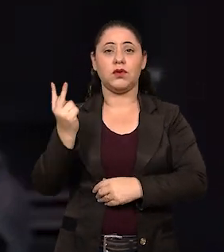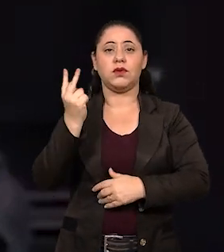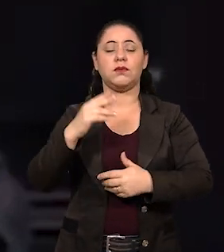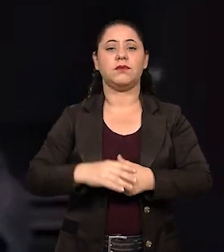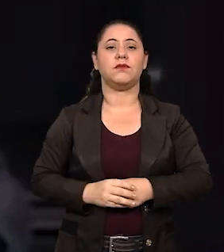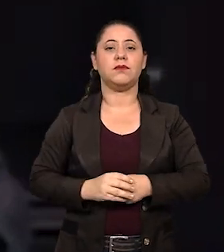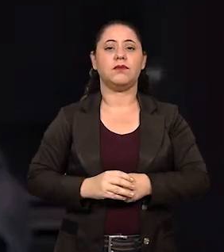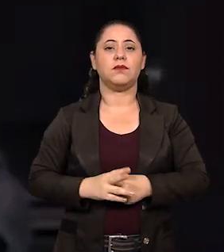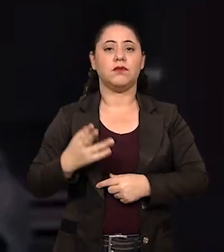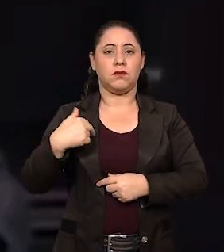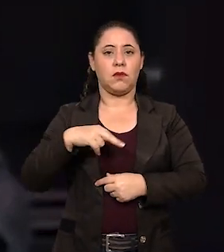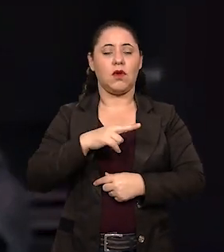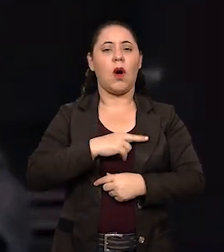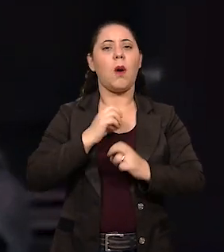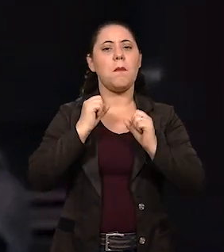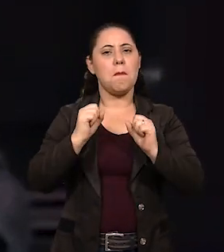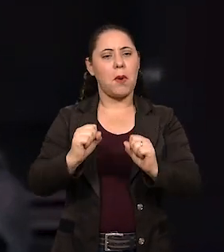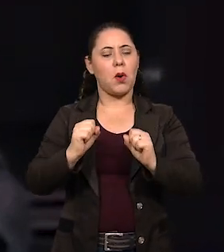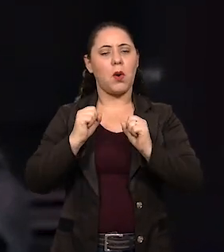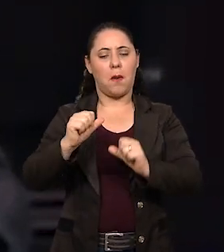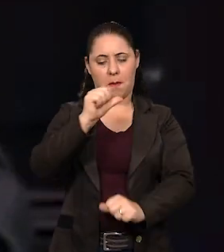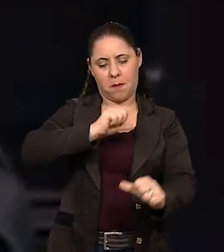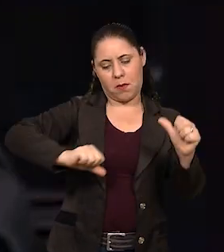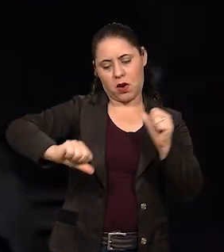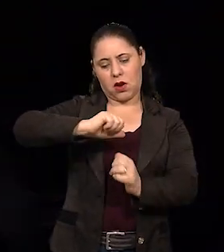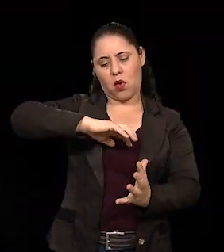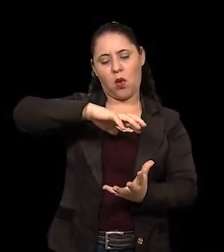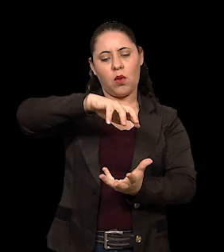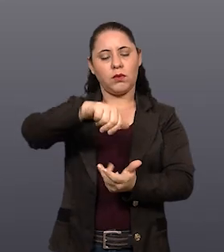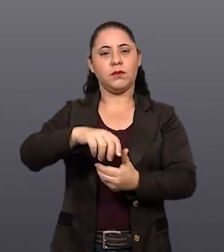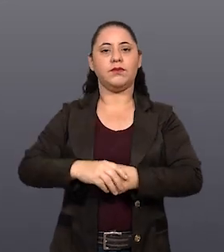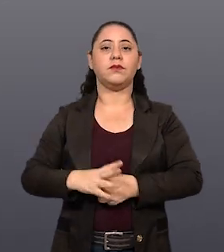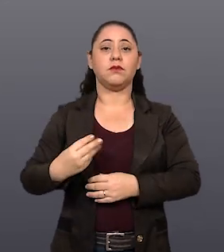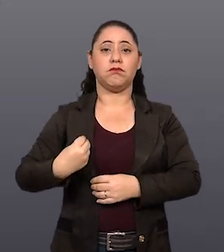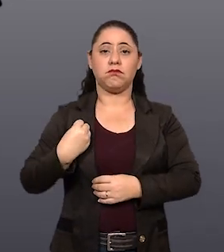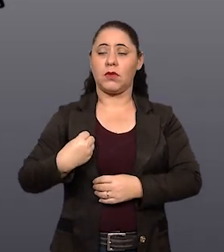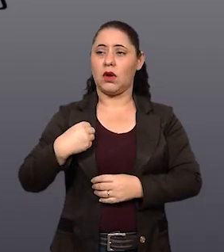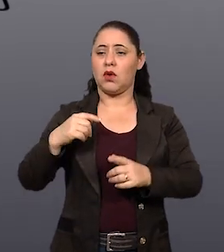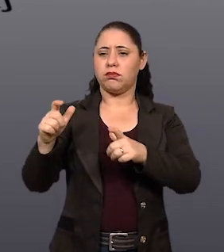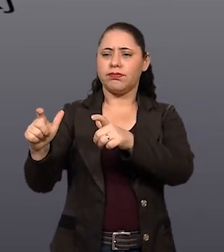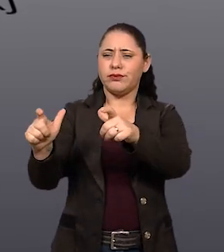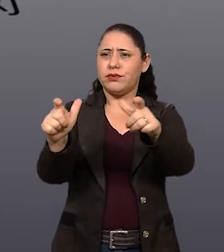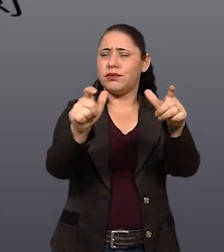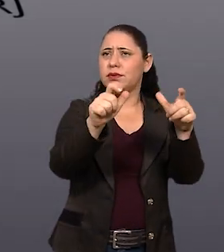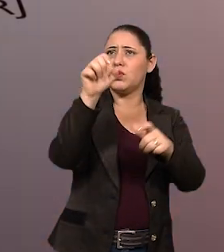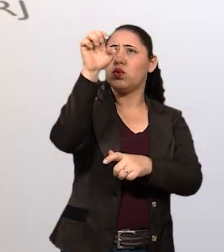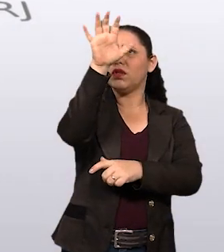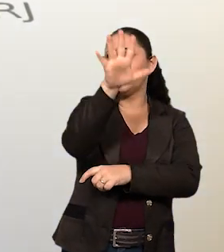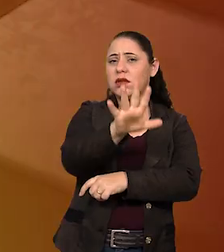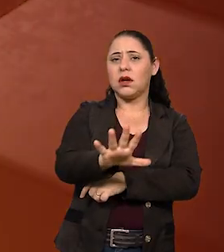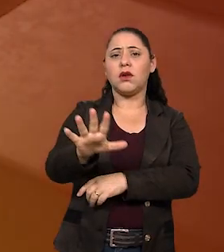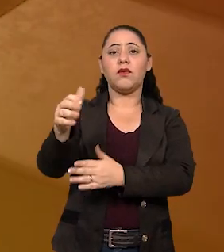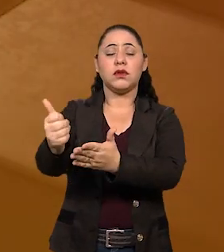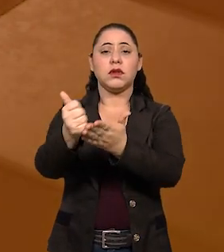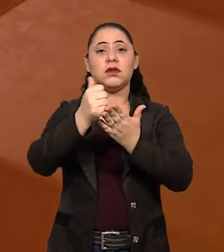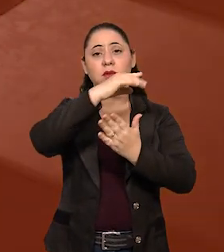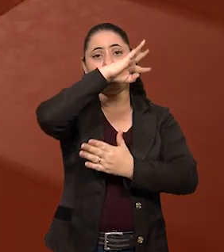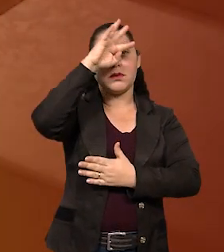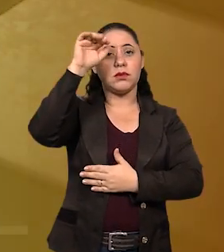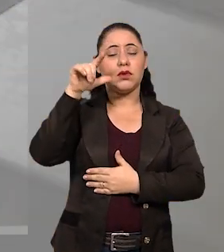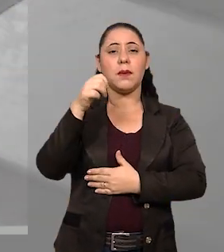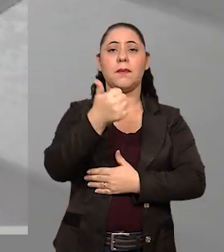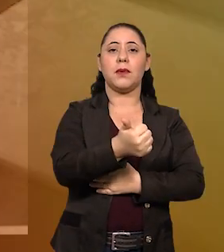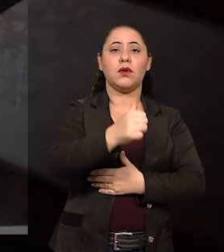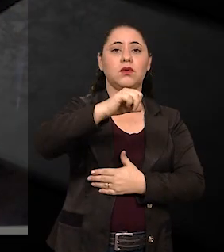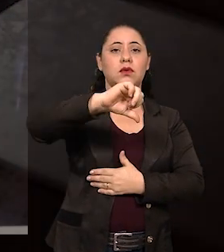ensinamento, nós poderemos realmente mudar o mundo. Presente em todos os estados, foi trazida para o Mato Grosso